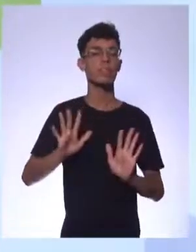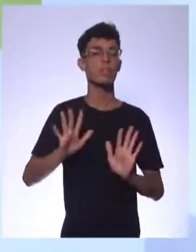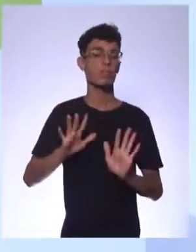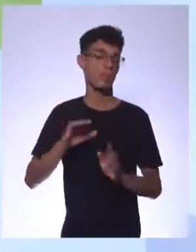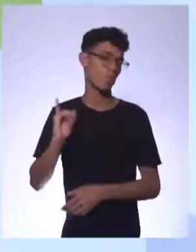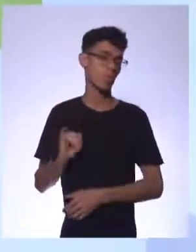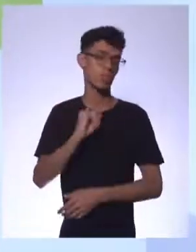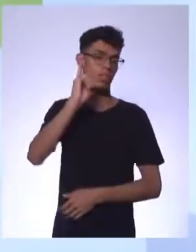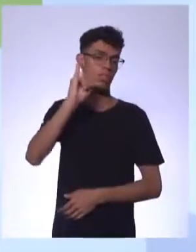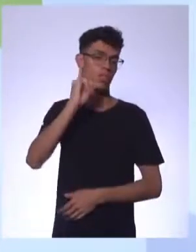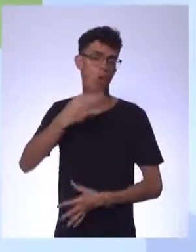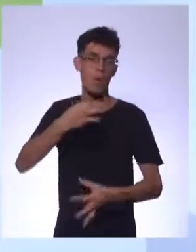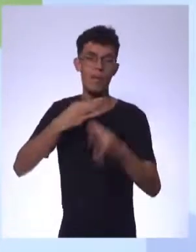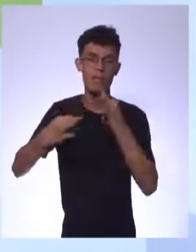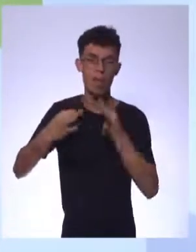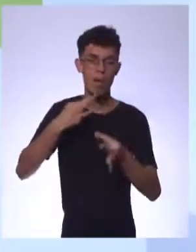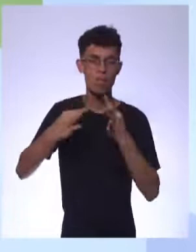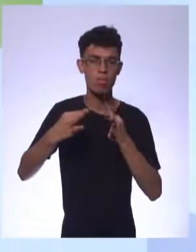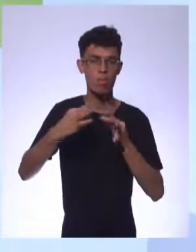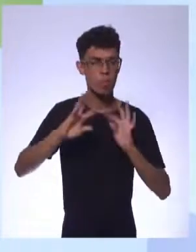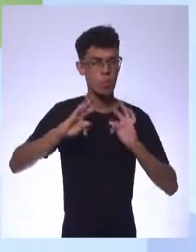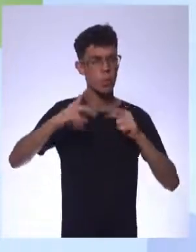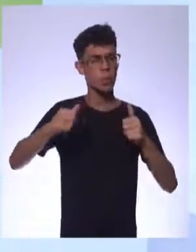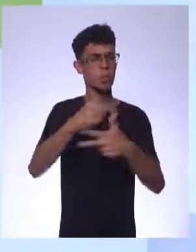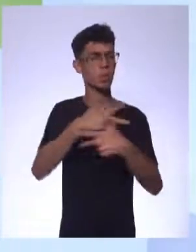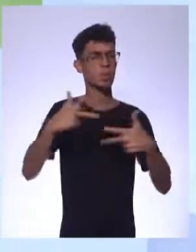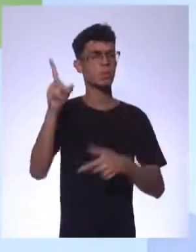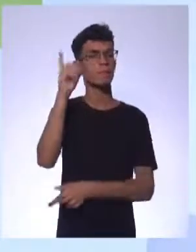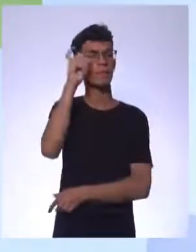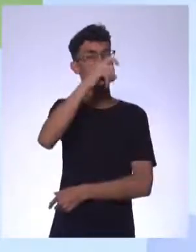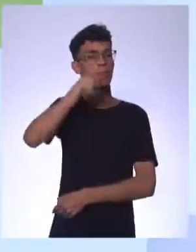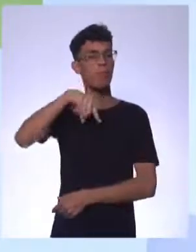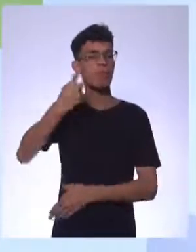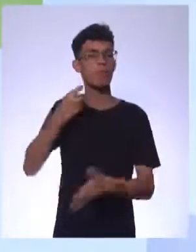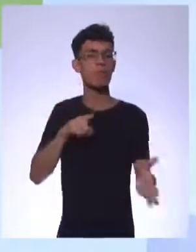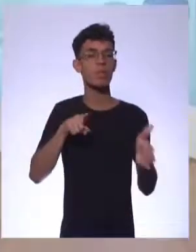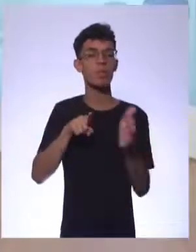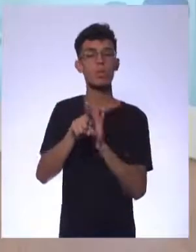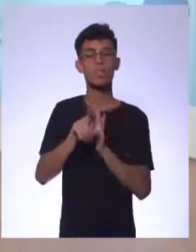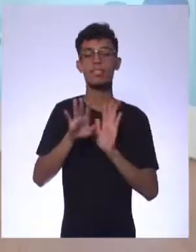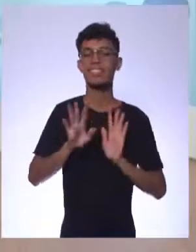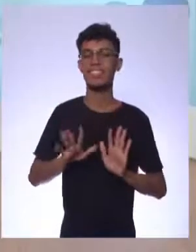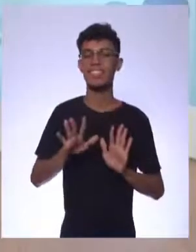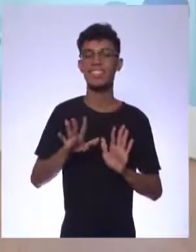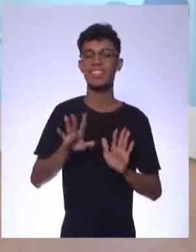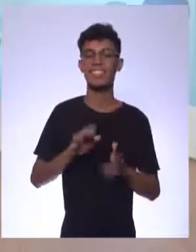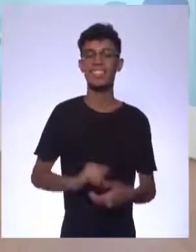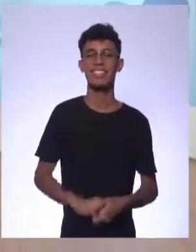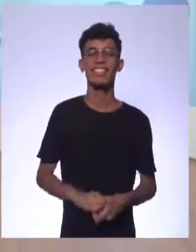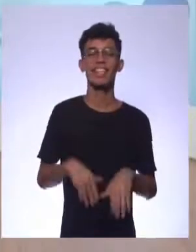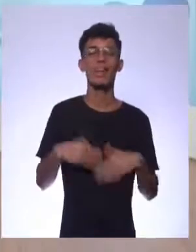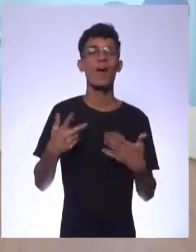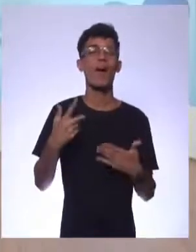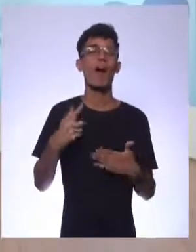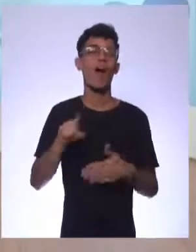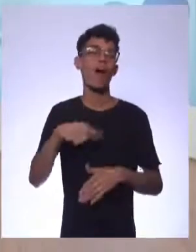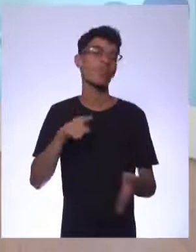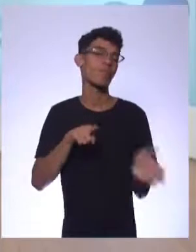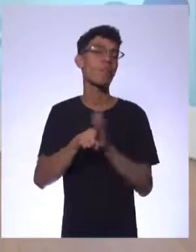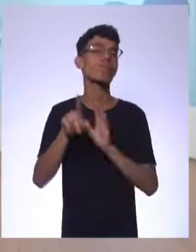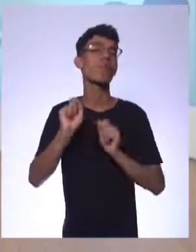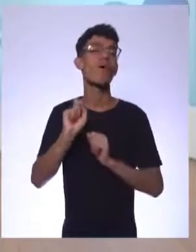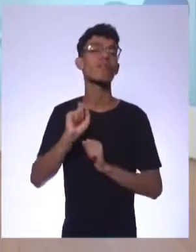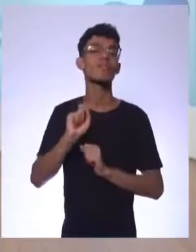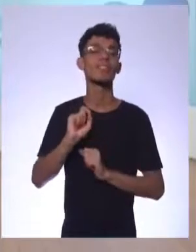tudo é complicado. Opinião sobre tudo. Porém, aí eu vou para a próxima pergunta que nós fizemos agora há pouco. Deixa eu falar aqui. A próxima pergunta. Vamos lá. Então... Antes, a próxima pergunta é assim.